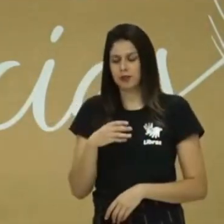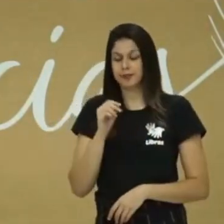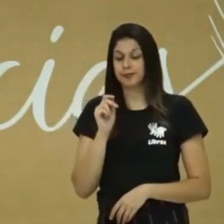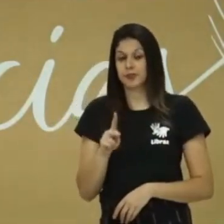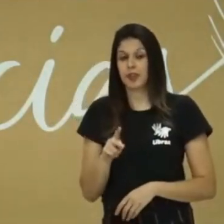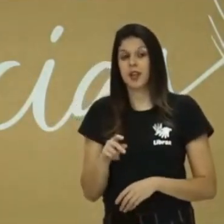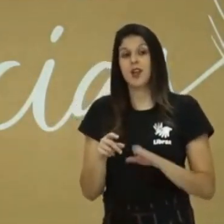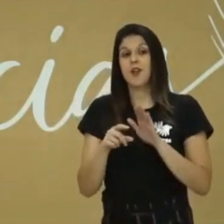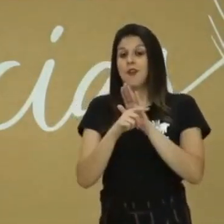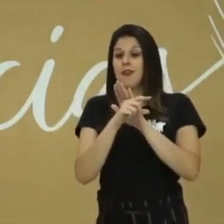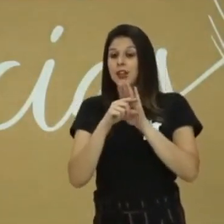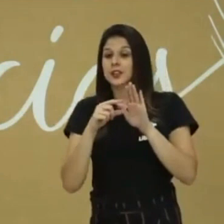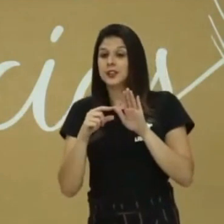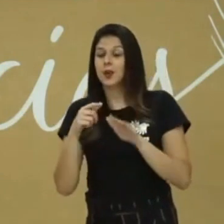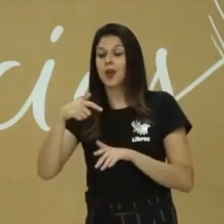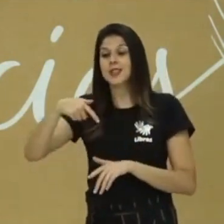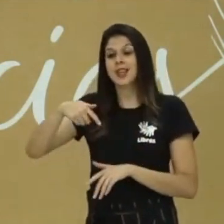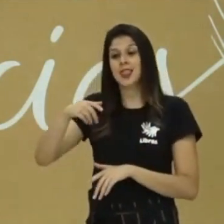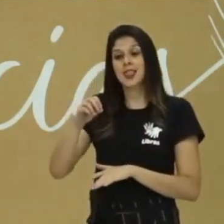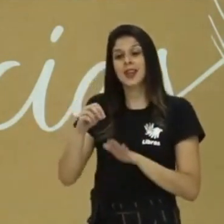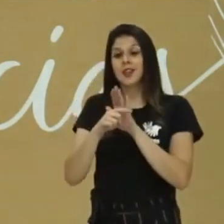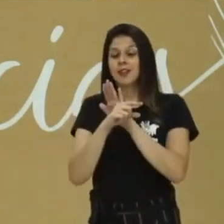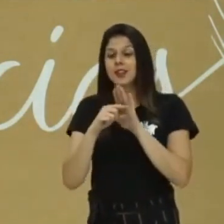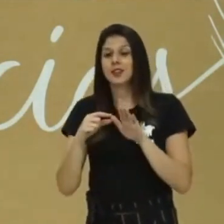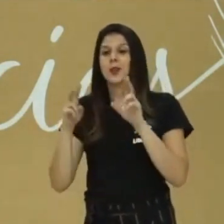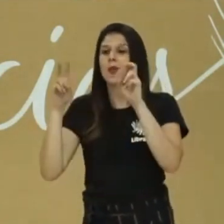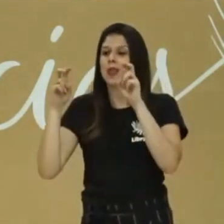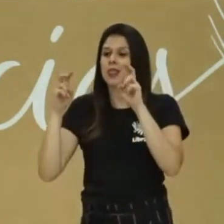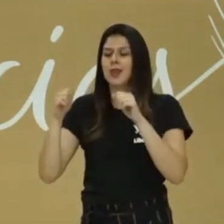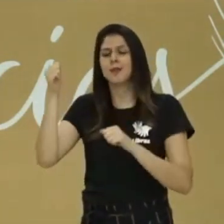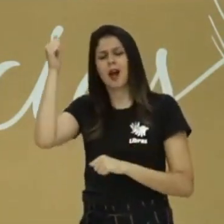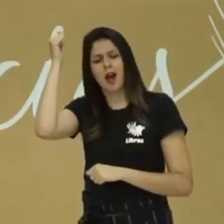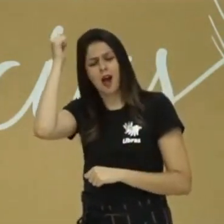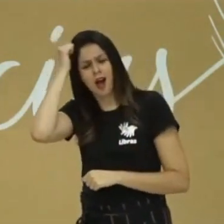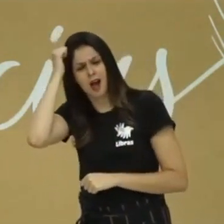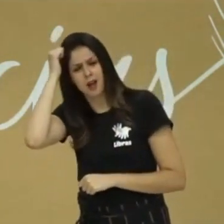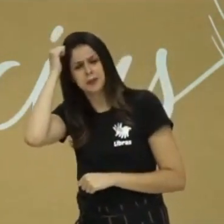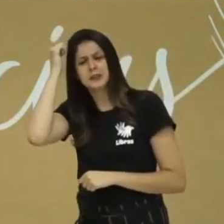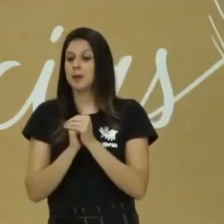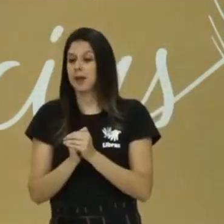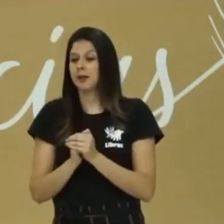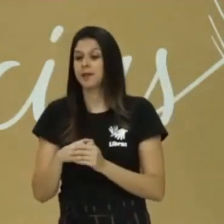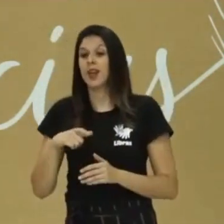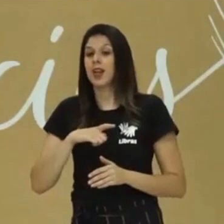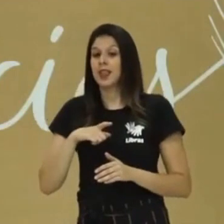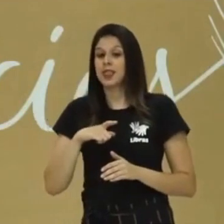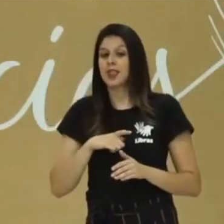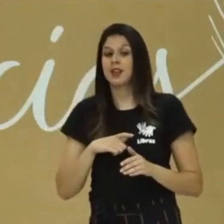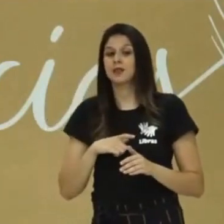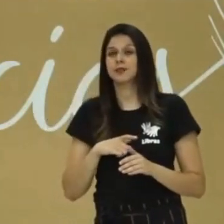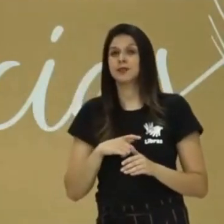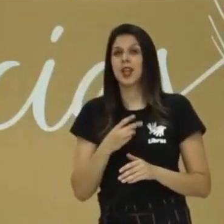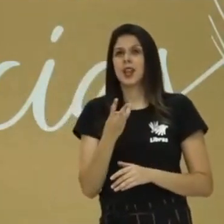esses em 70 menções sobre arrependimento quebrantamento se humilhar diante de Deus mas também